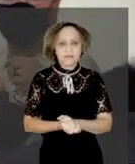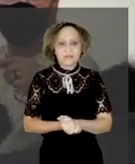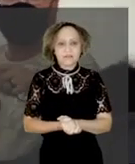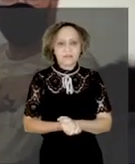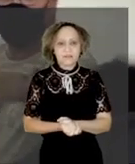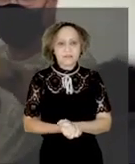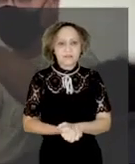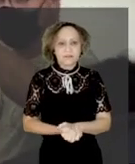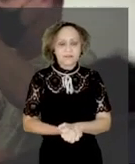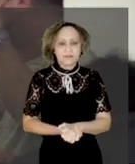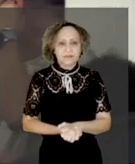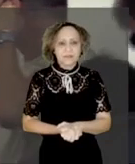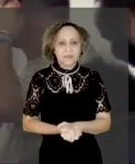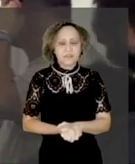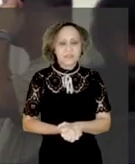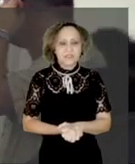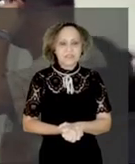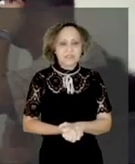Metalúrgico.